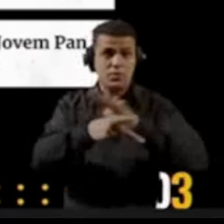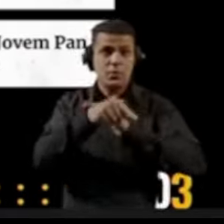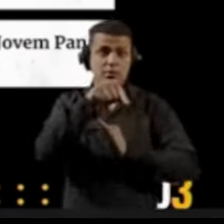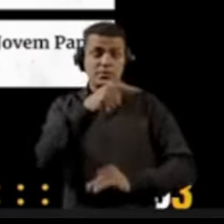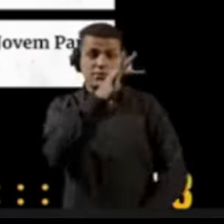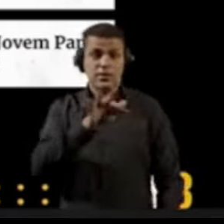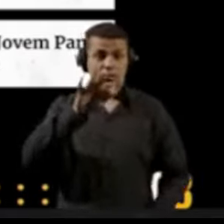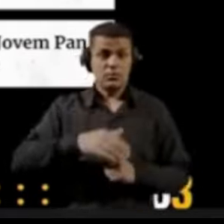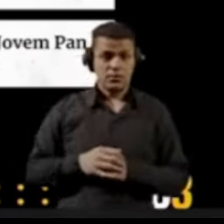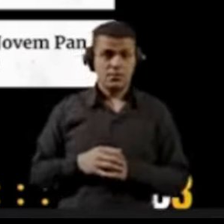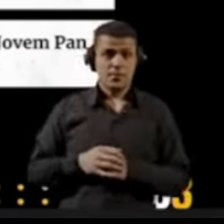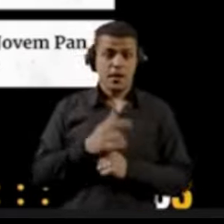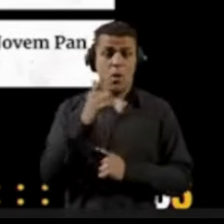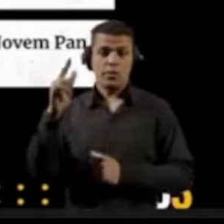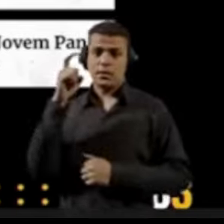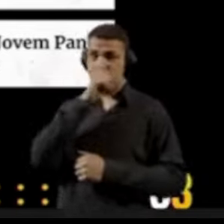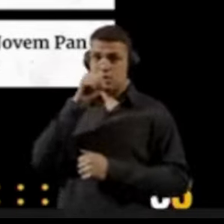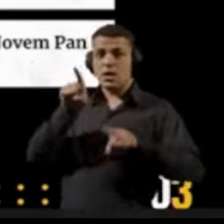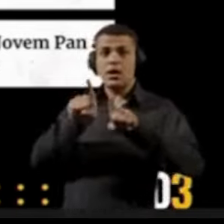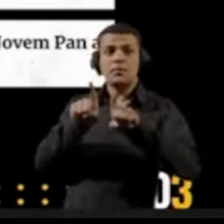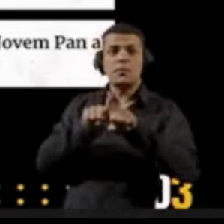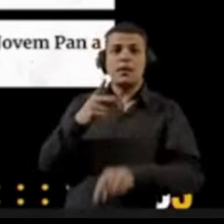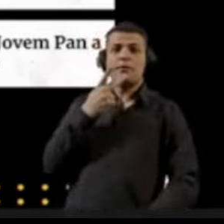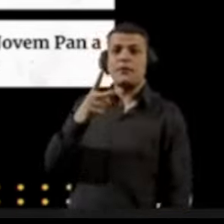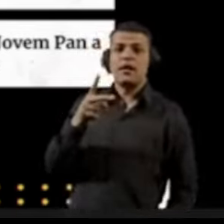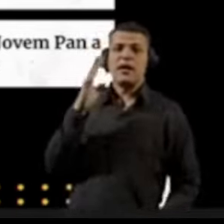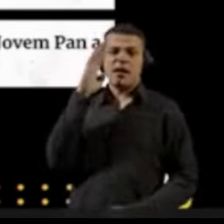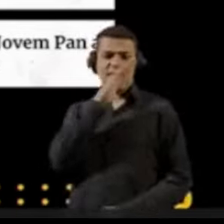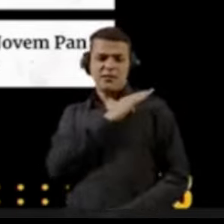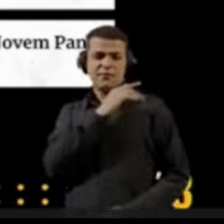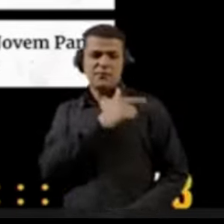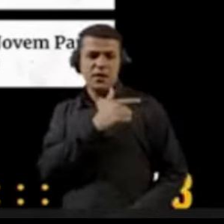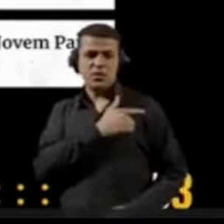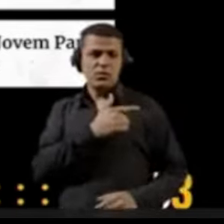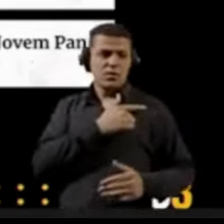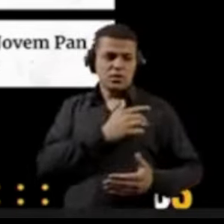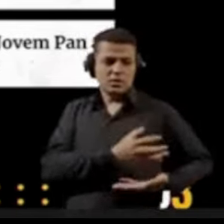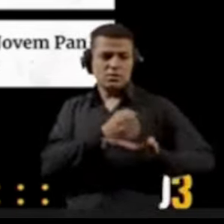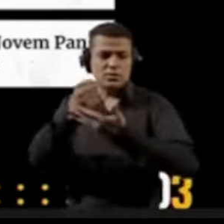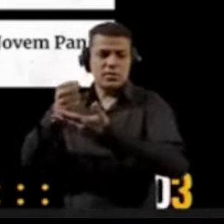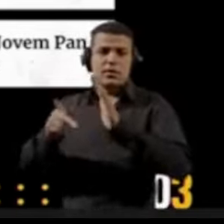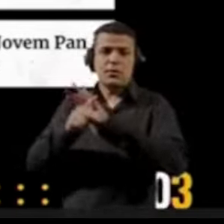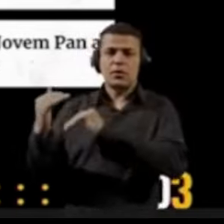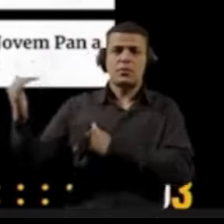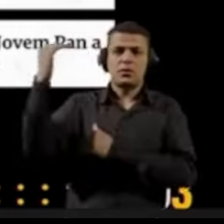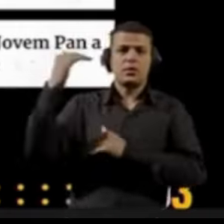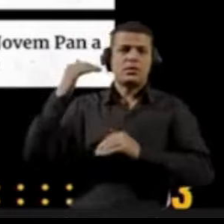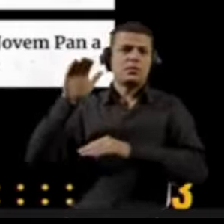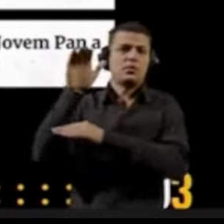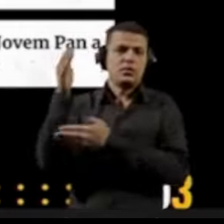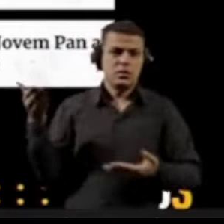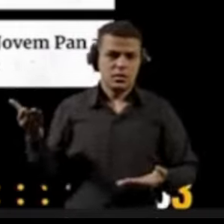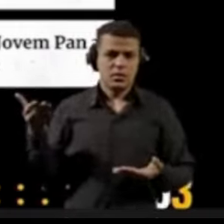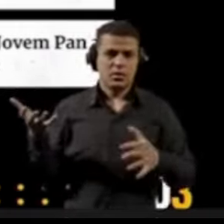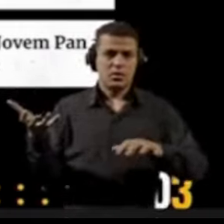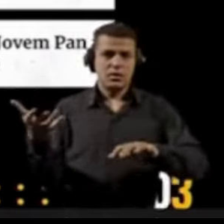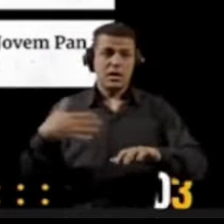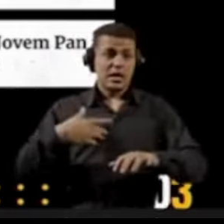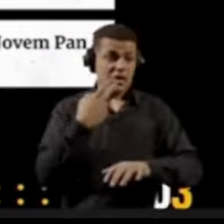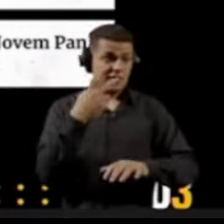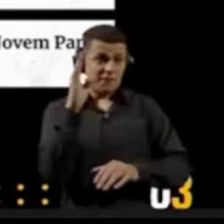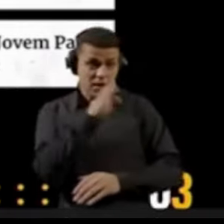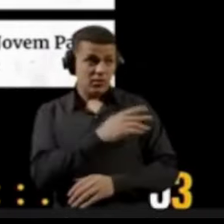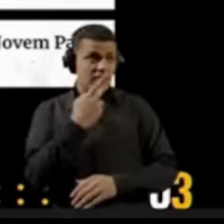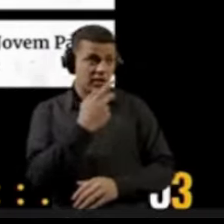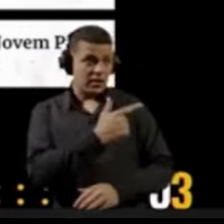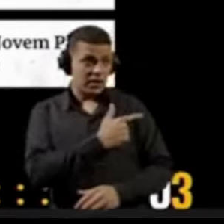Federal. Aliás, outra mentira do Lula era dizer que era feio nomear amigos para a Suprema Corte, e ele foi lá e fez. Era proibido dizer que o Lula era a favor de aborto.